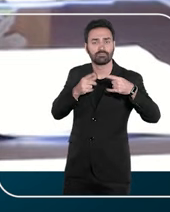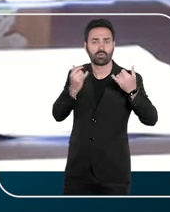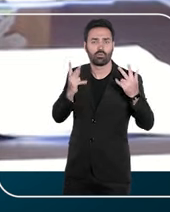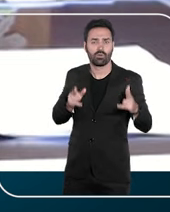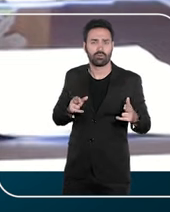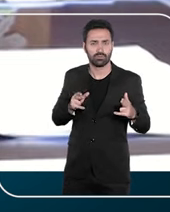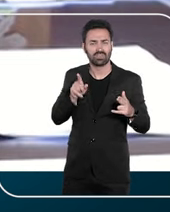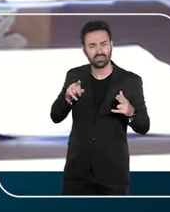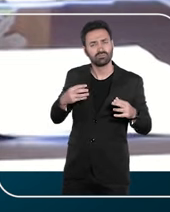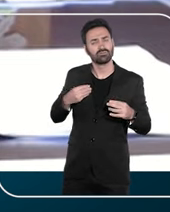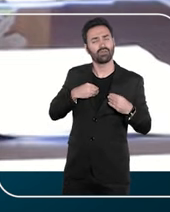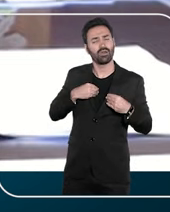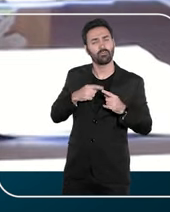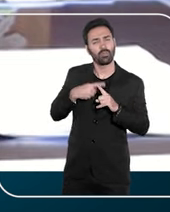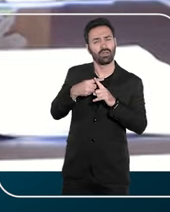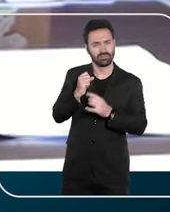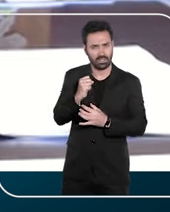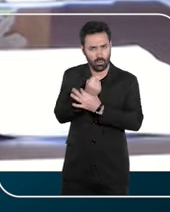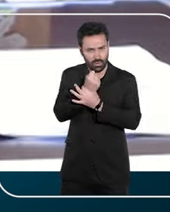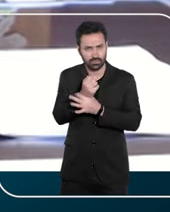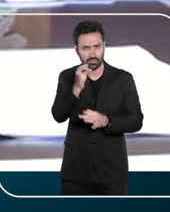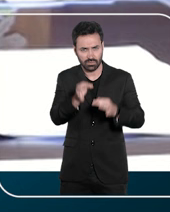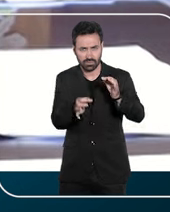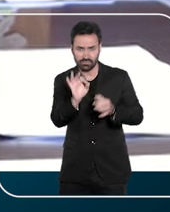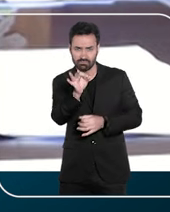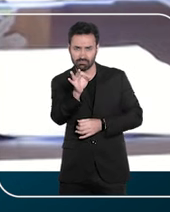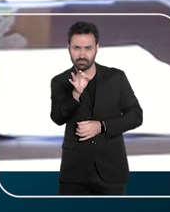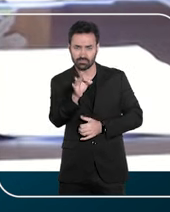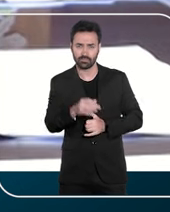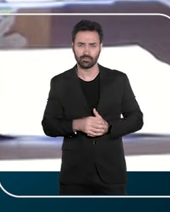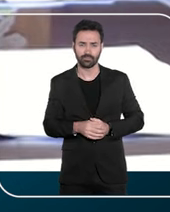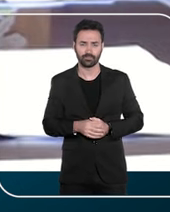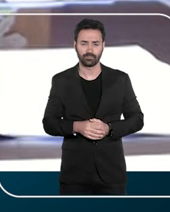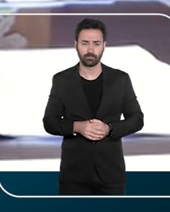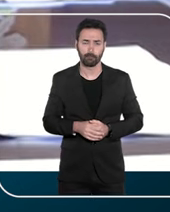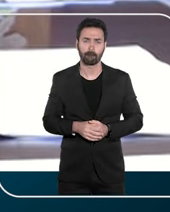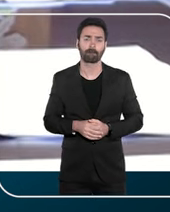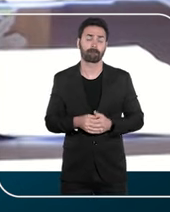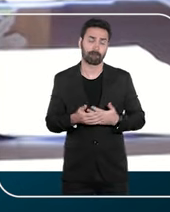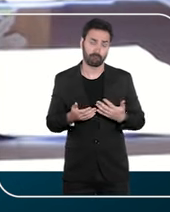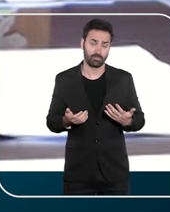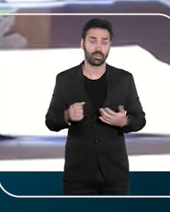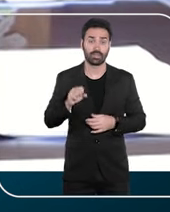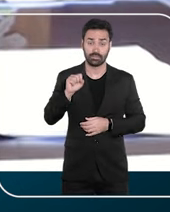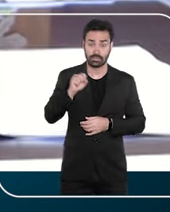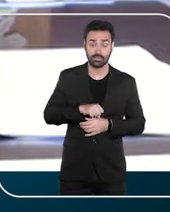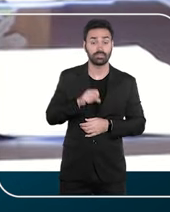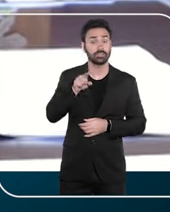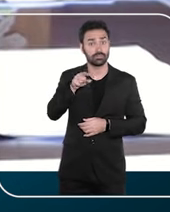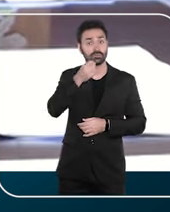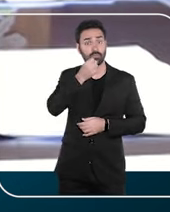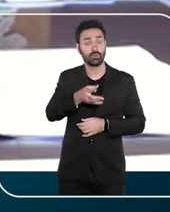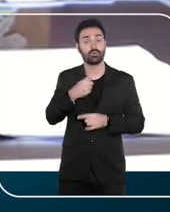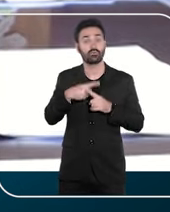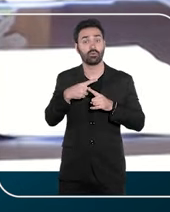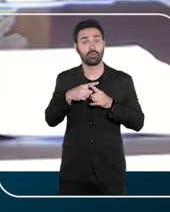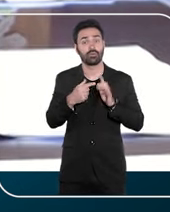É exatamente essa, não é? Isso que nós estamos julgando e a inovação trazida pelo